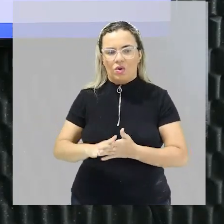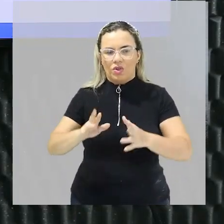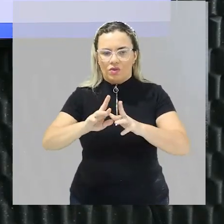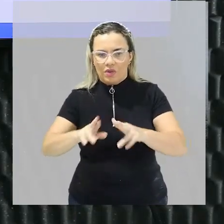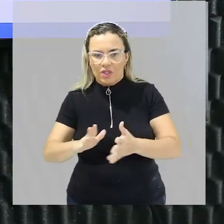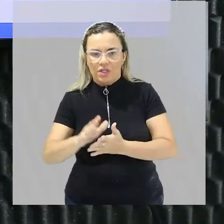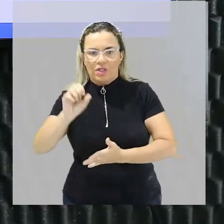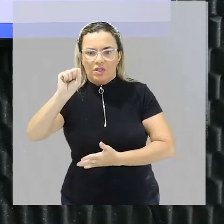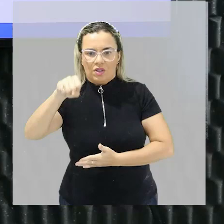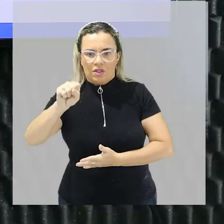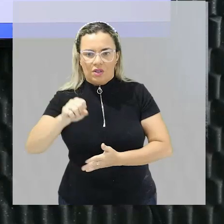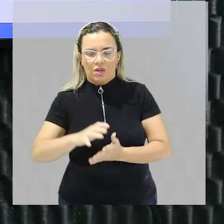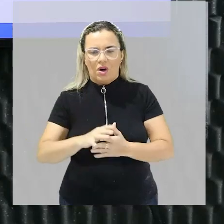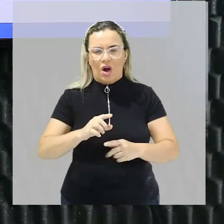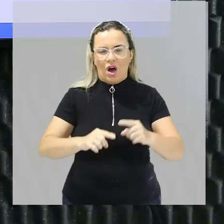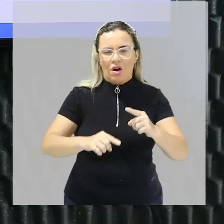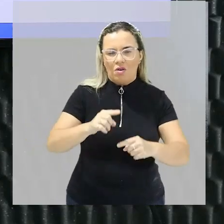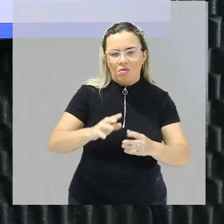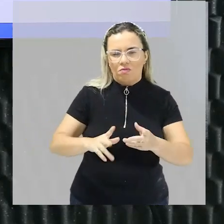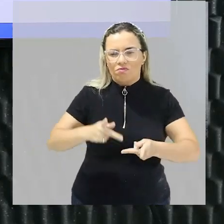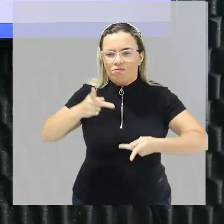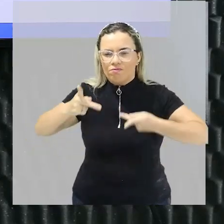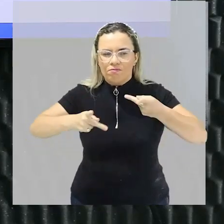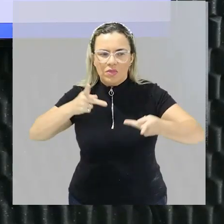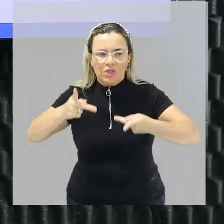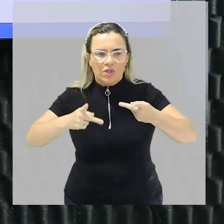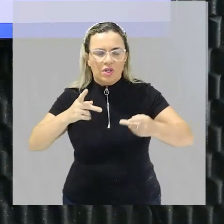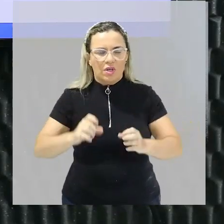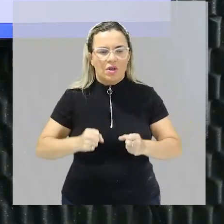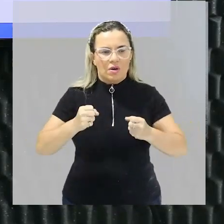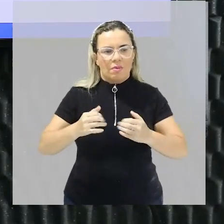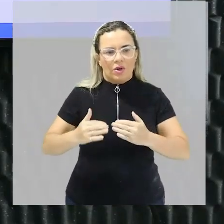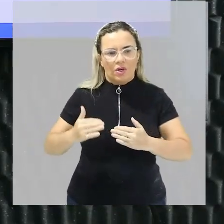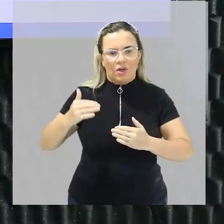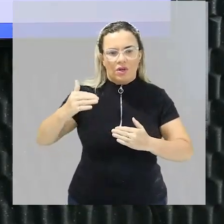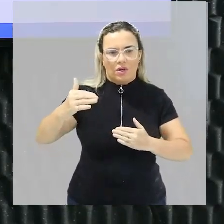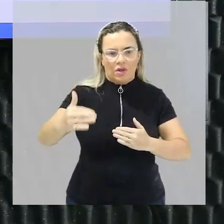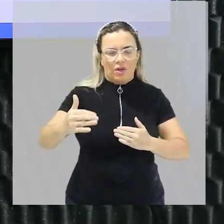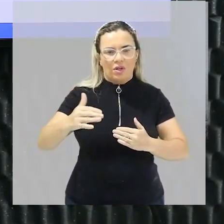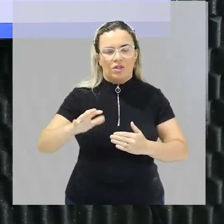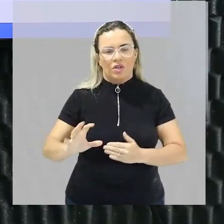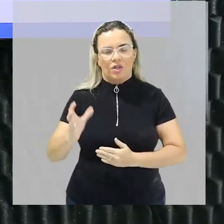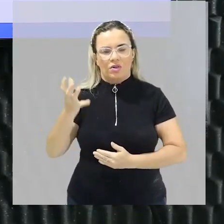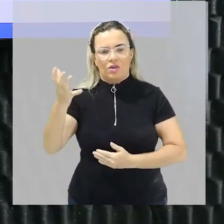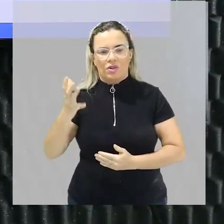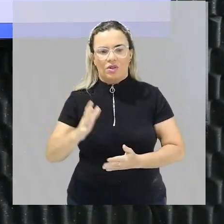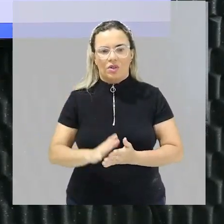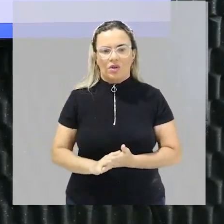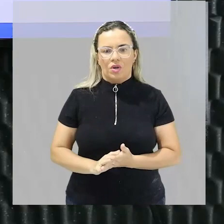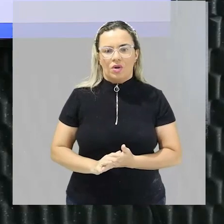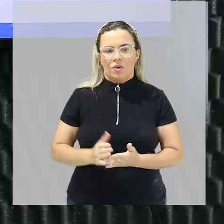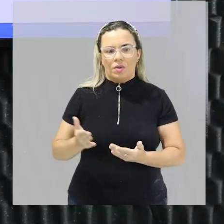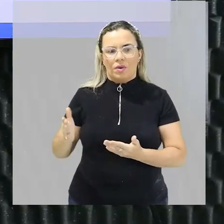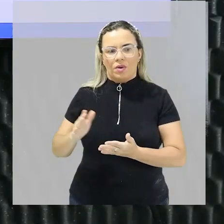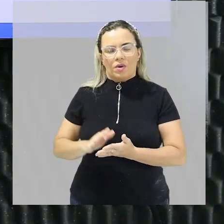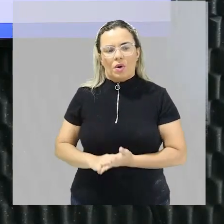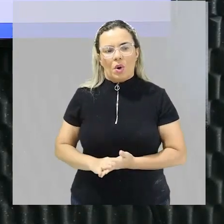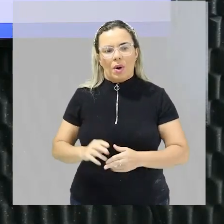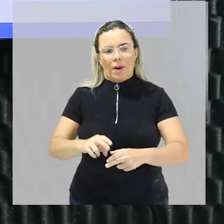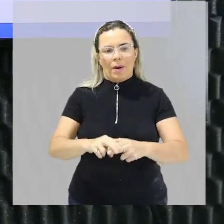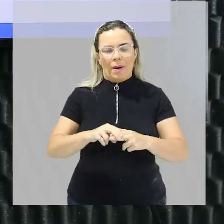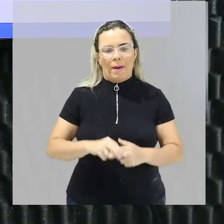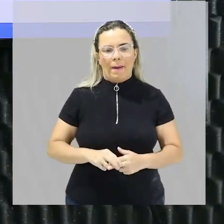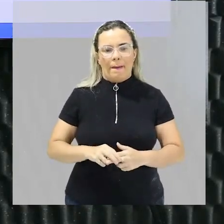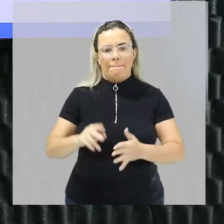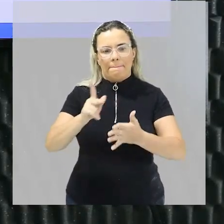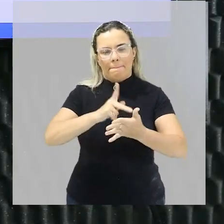uma coisa que sucederam e outras que poderiam suceder, certo? Por isso a poesia é algo mais filosófico e mais sério